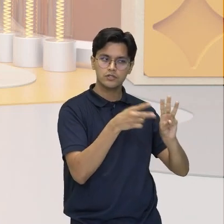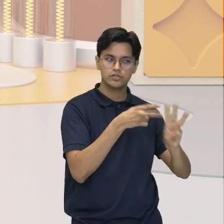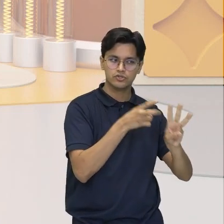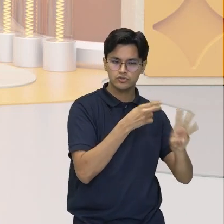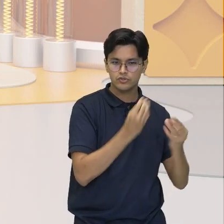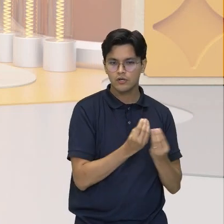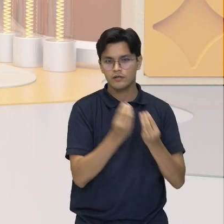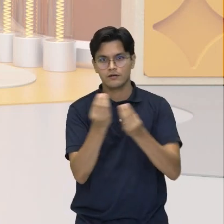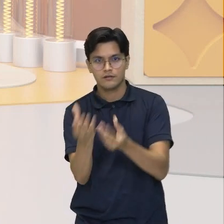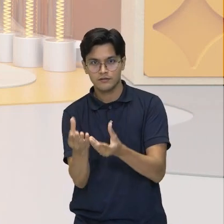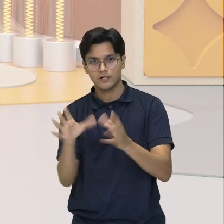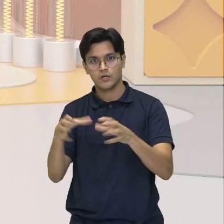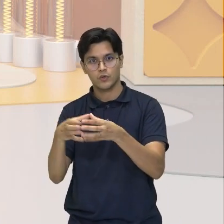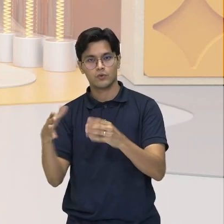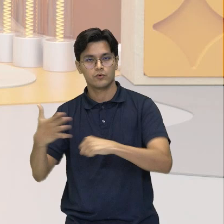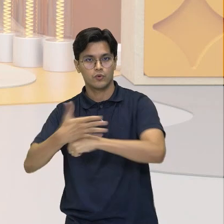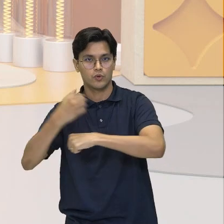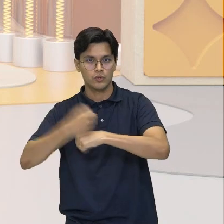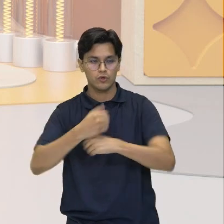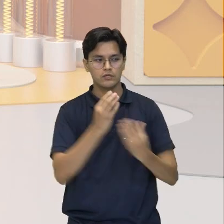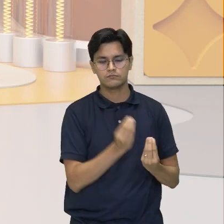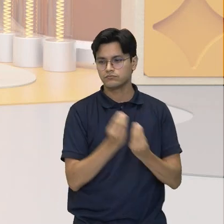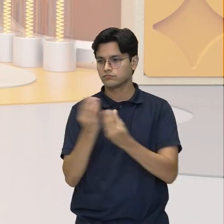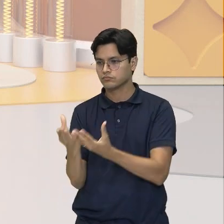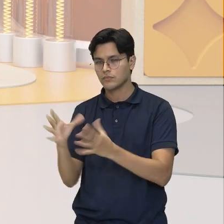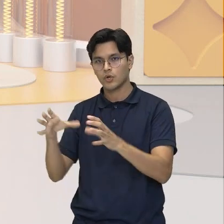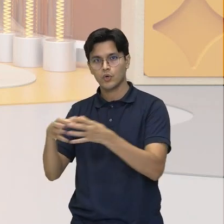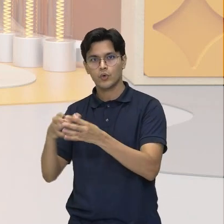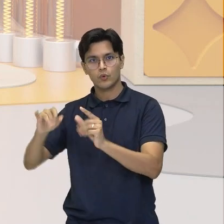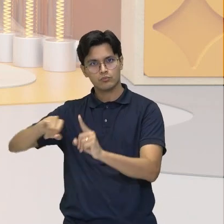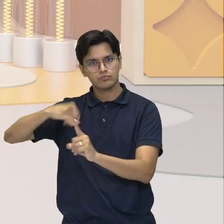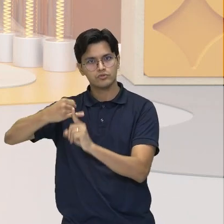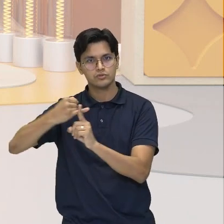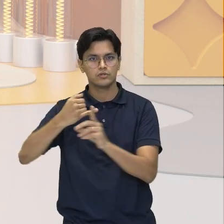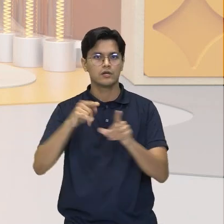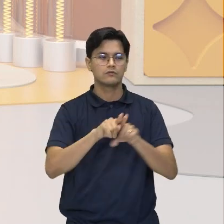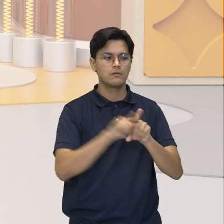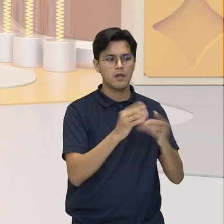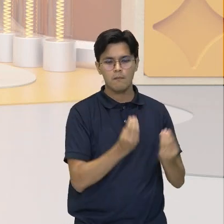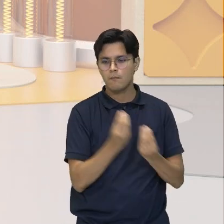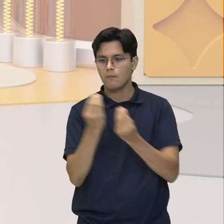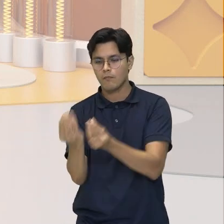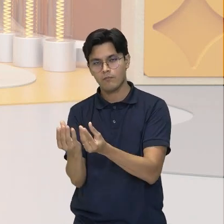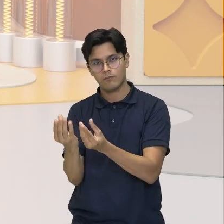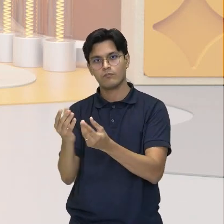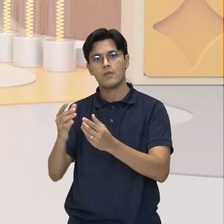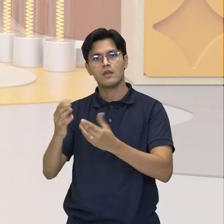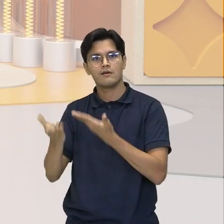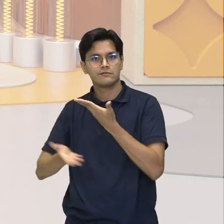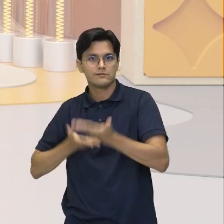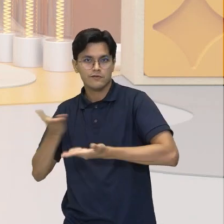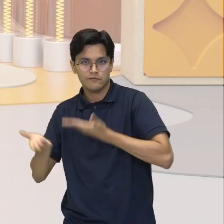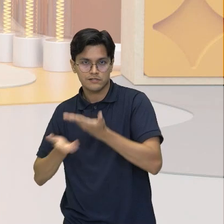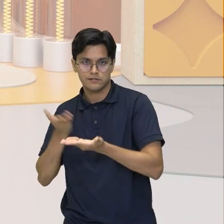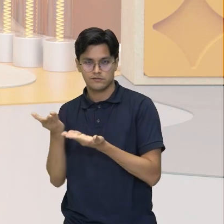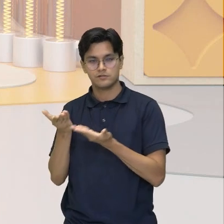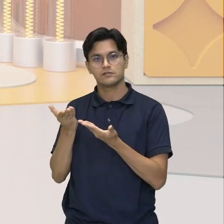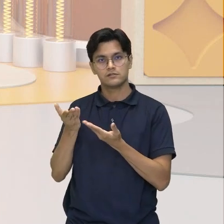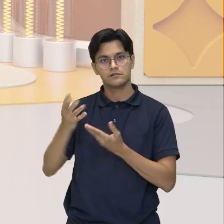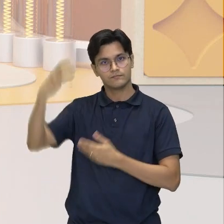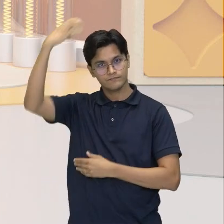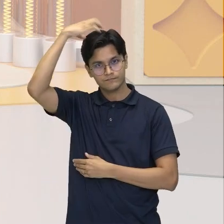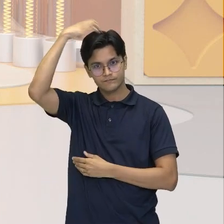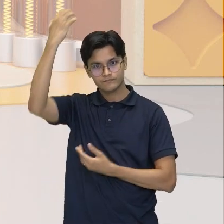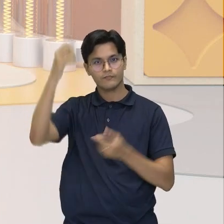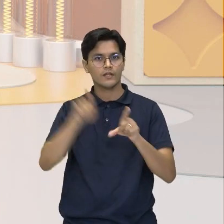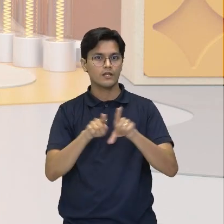para os serviços reais. Ele vai fazer essa administração. Além de desempenhar funções judiciais,